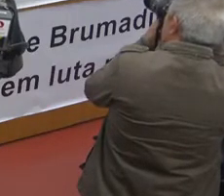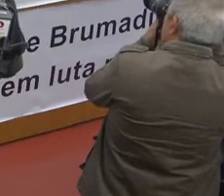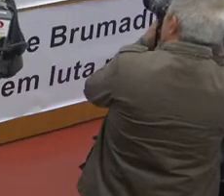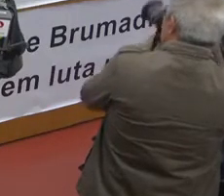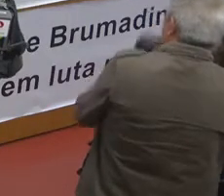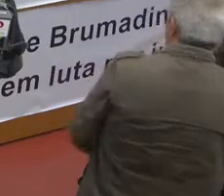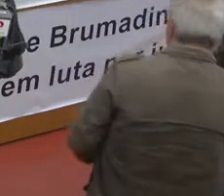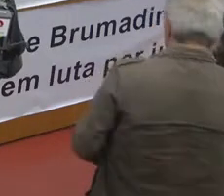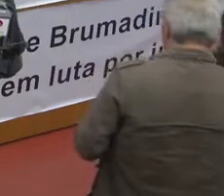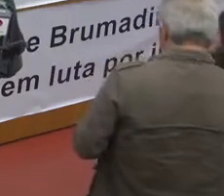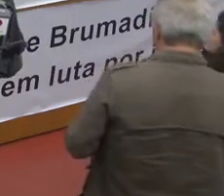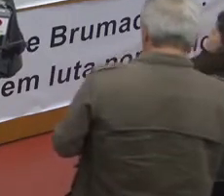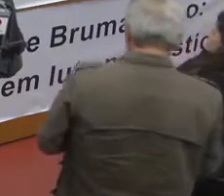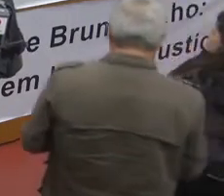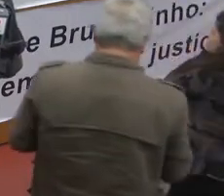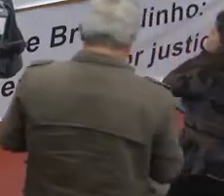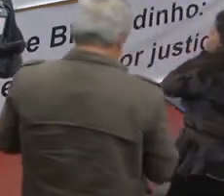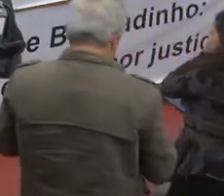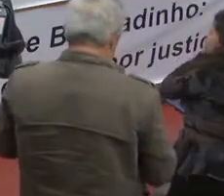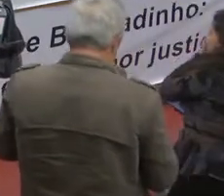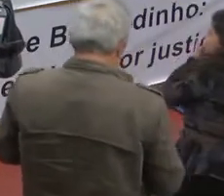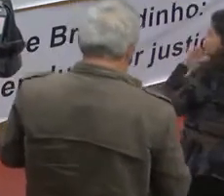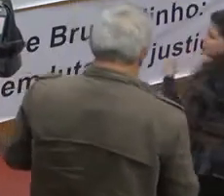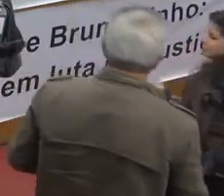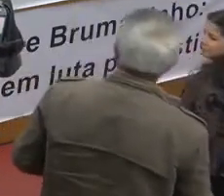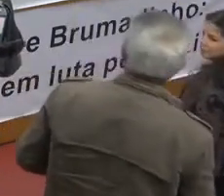tô fazendo sim